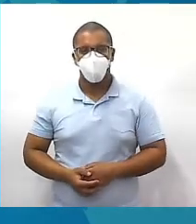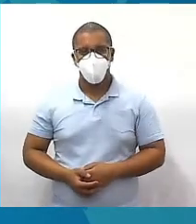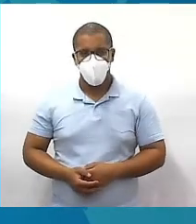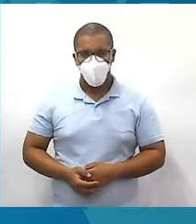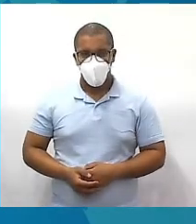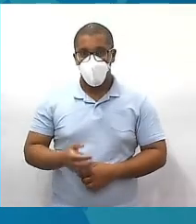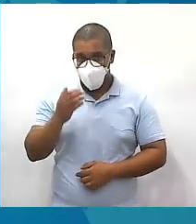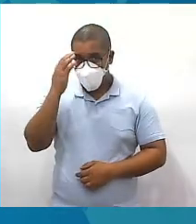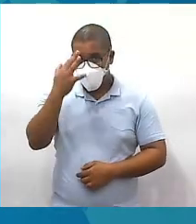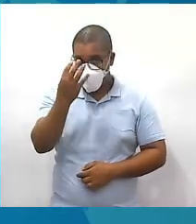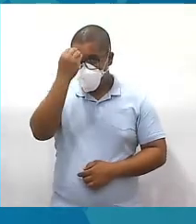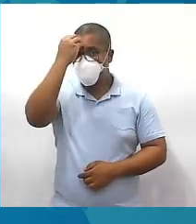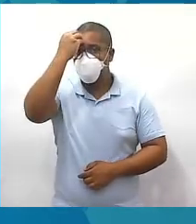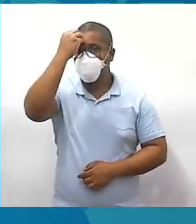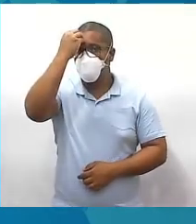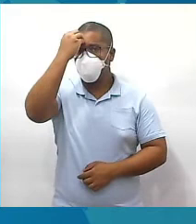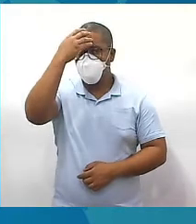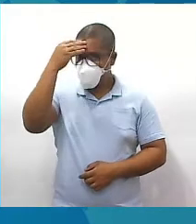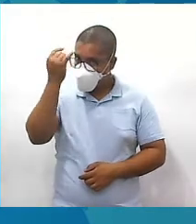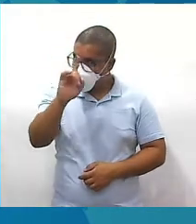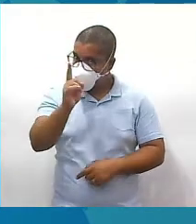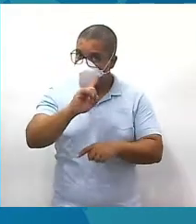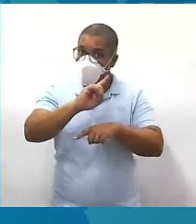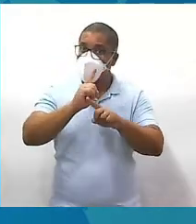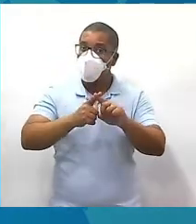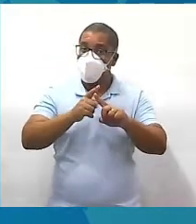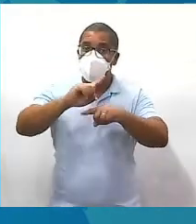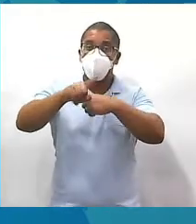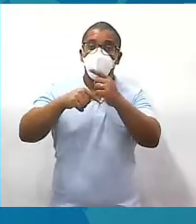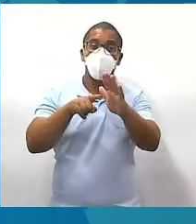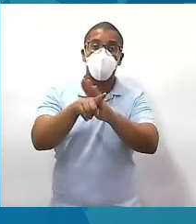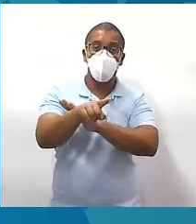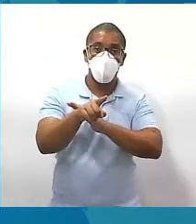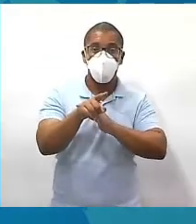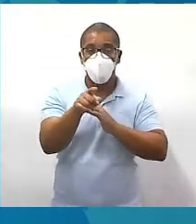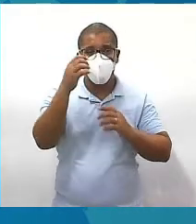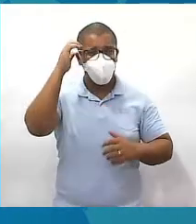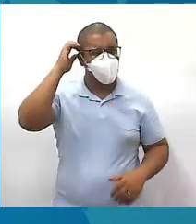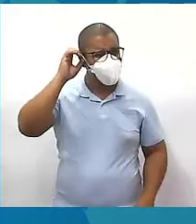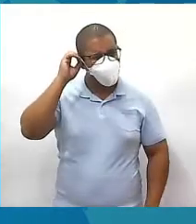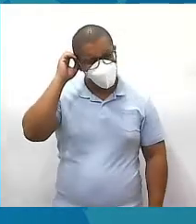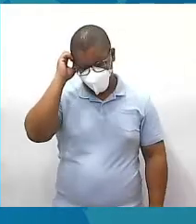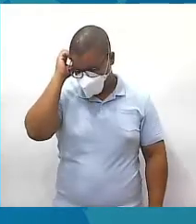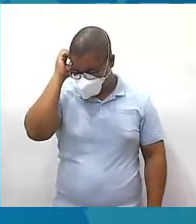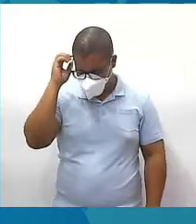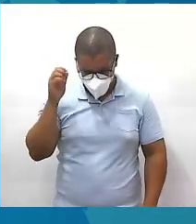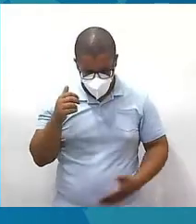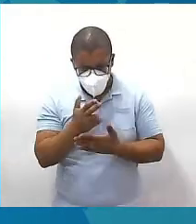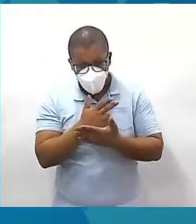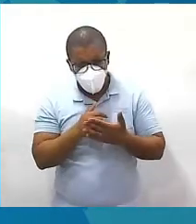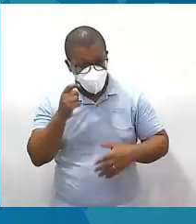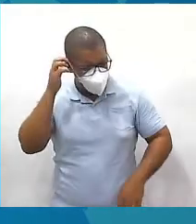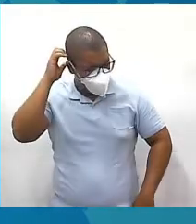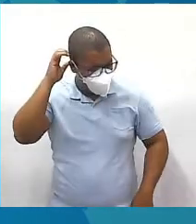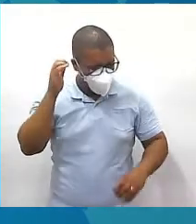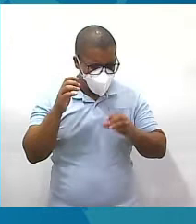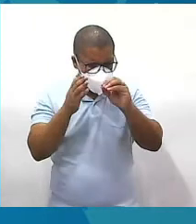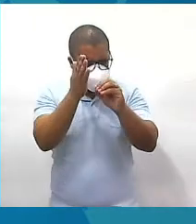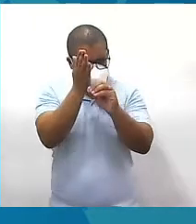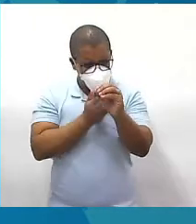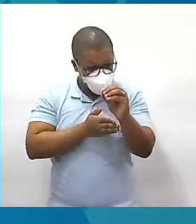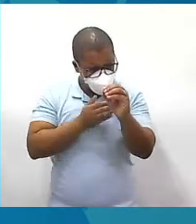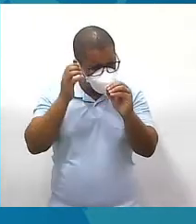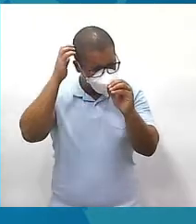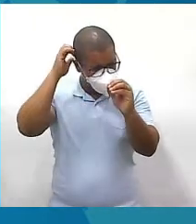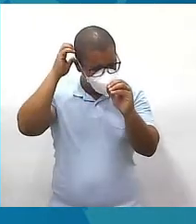não esquece disso, porque isso cai na questão e às vezes você fica se perguntando: que símbolo é esse? Eu não entendi nada